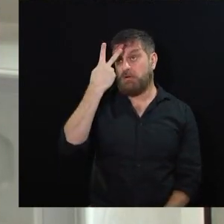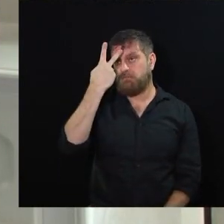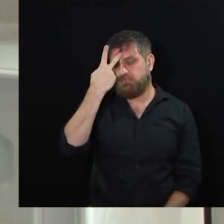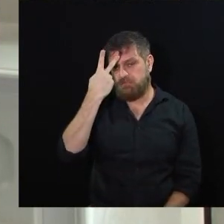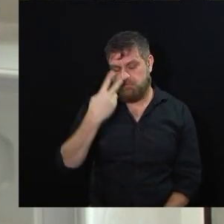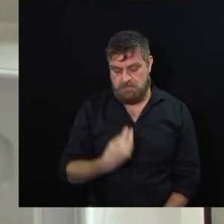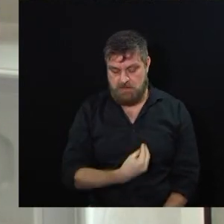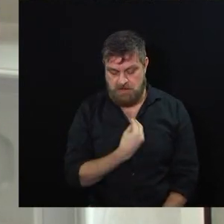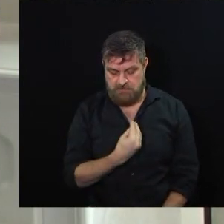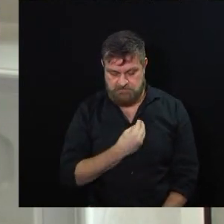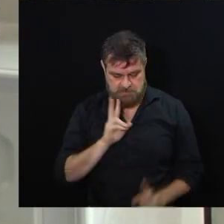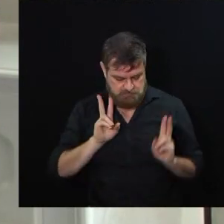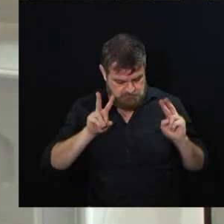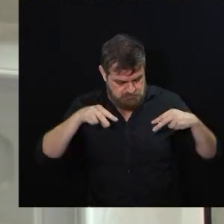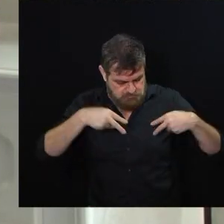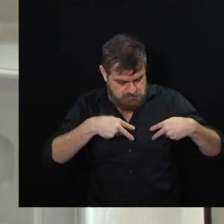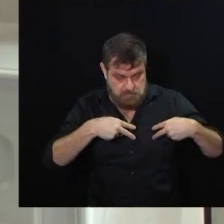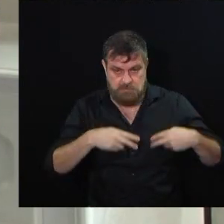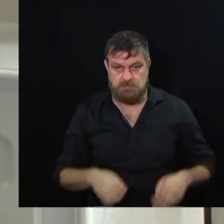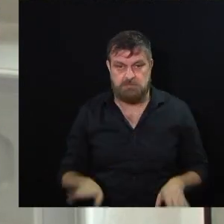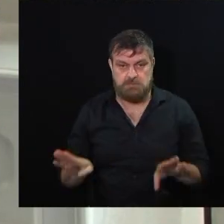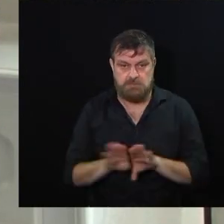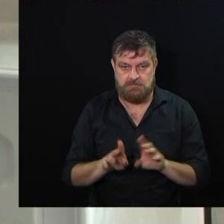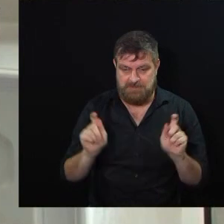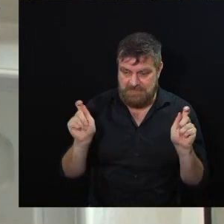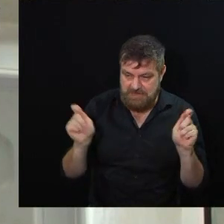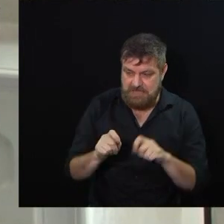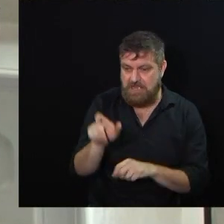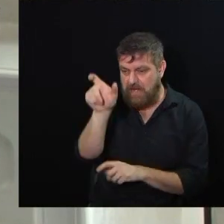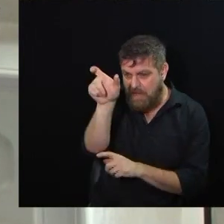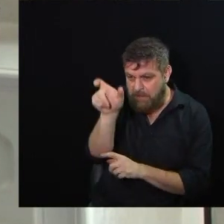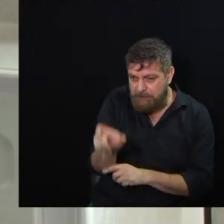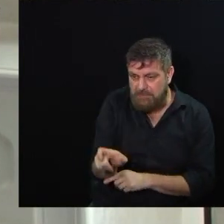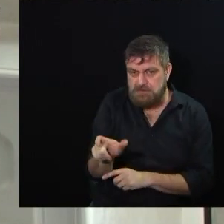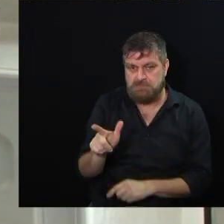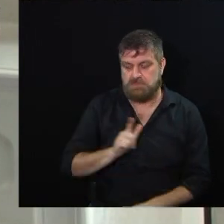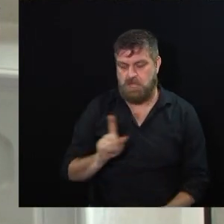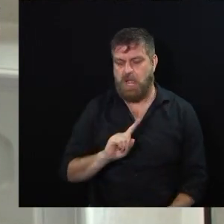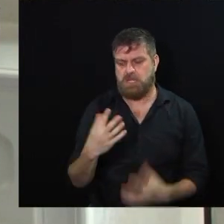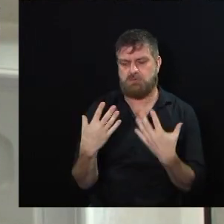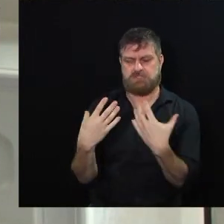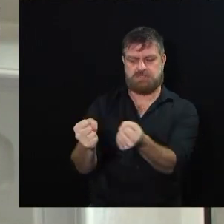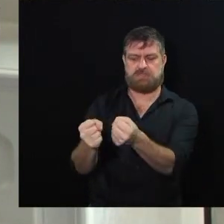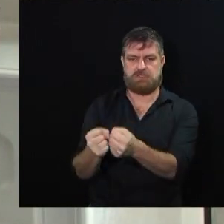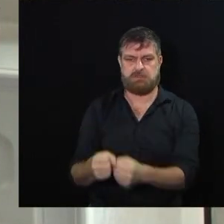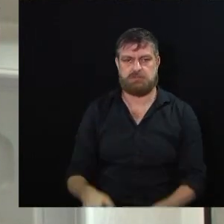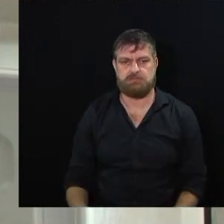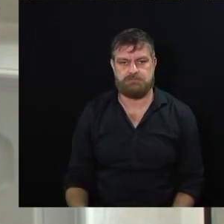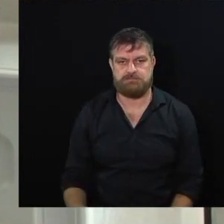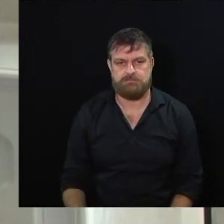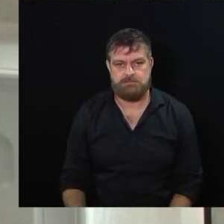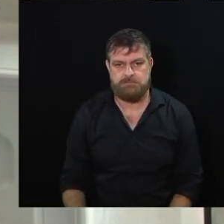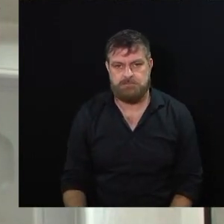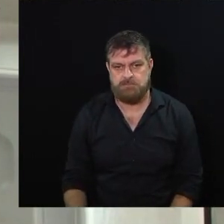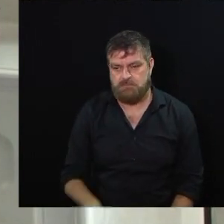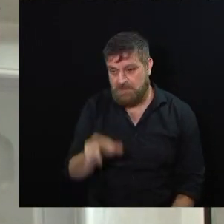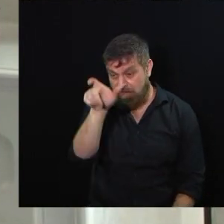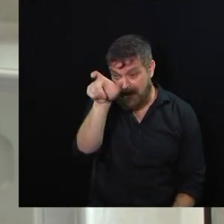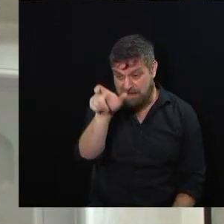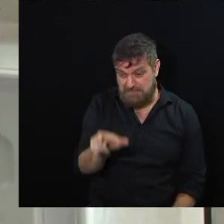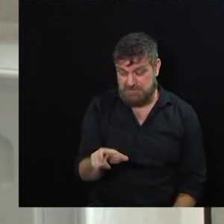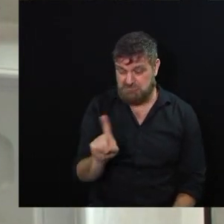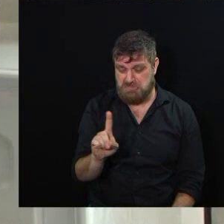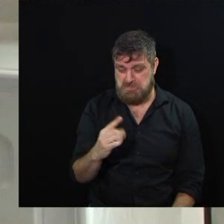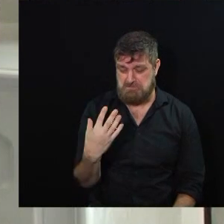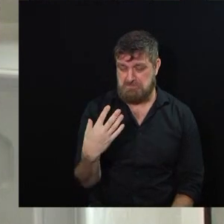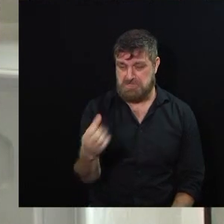Inevitavelmente. A gente pode entrar ali, a pessoa está na fase da negação, né? Não é que ela esteja na fase da negação, é o que ela